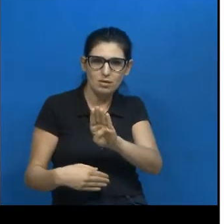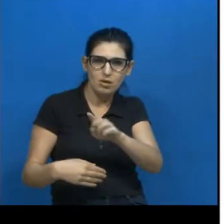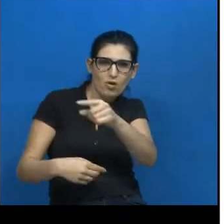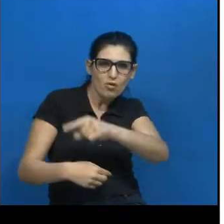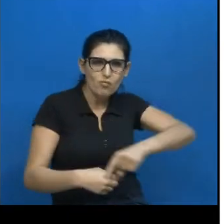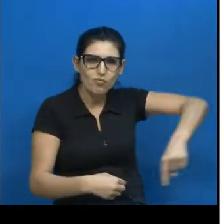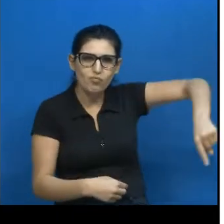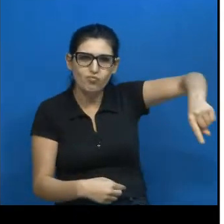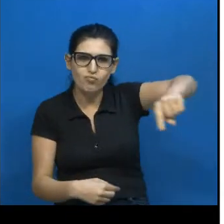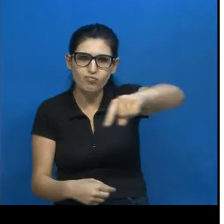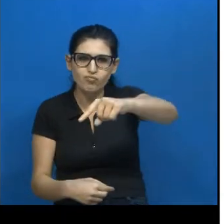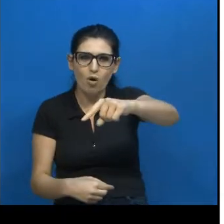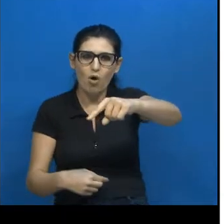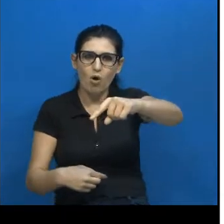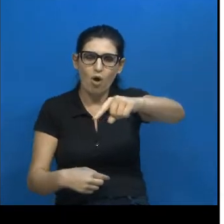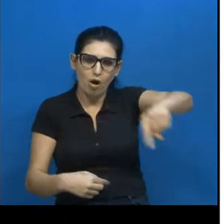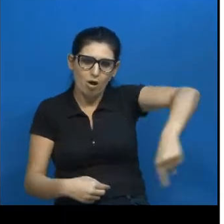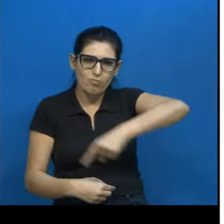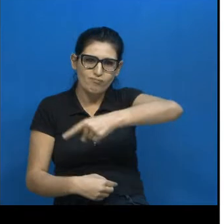Ele faz uma letra U.